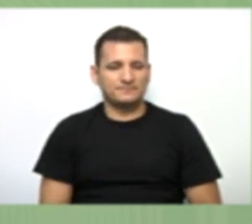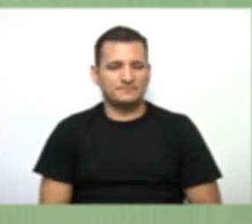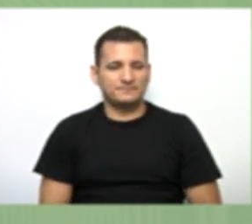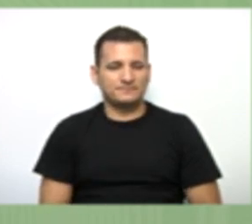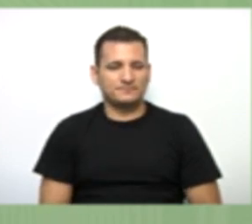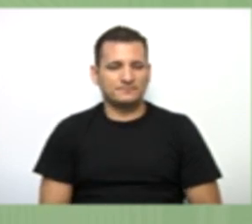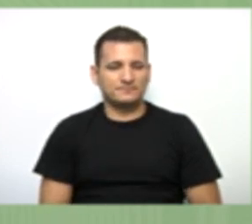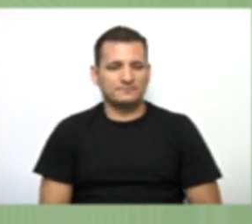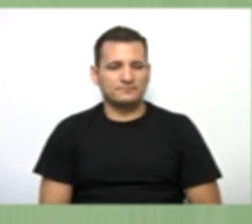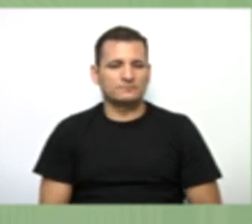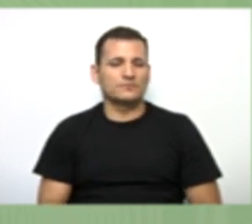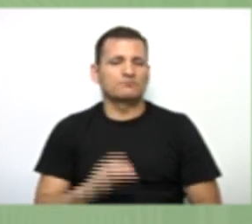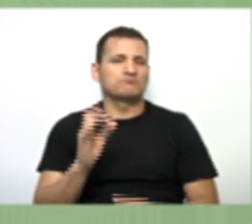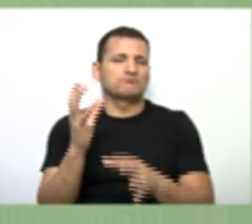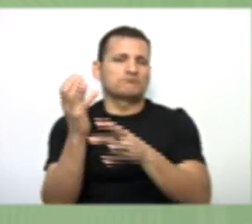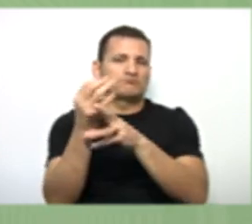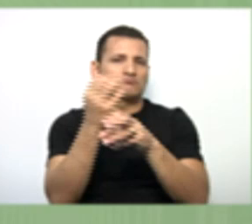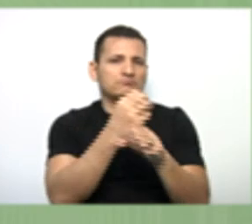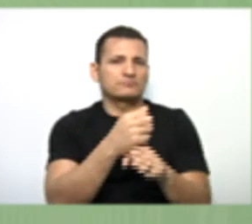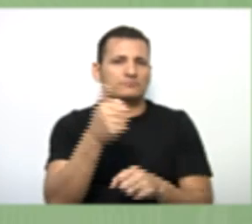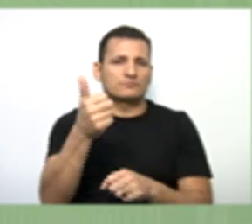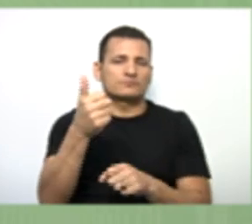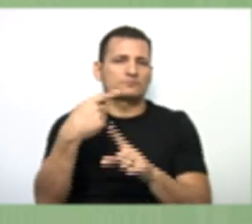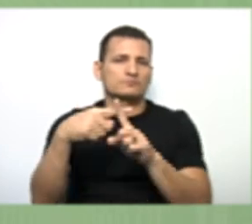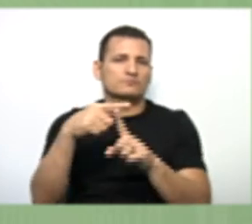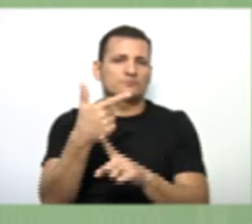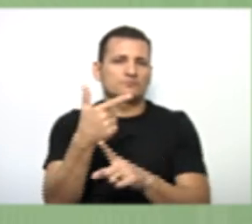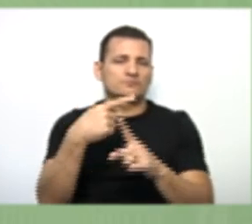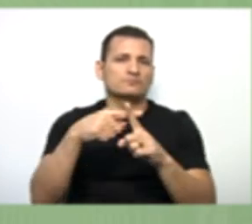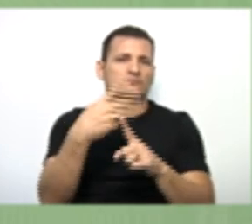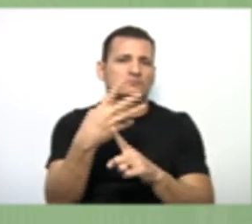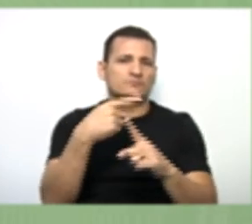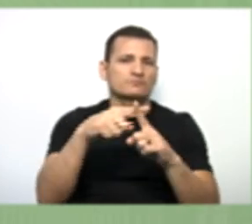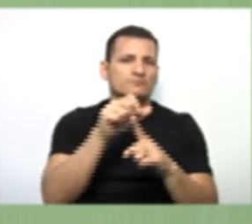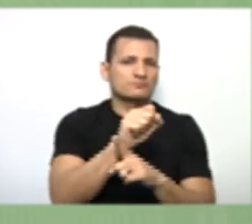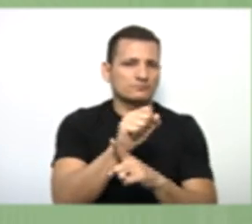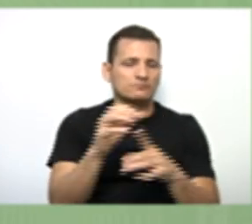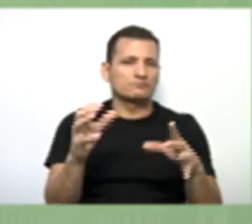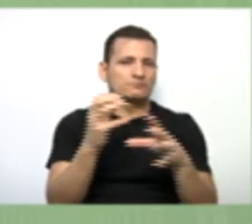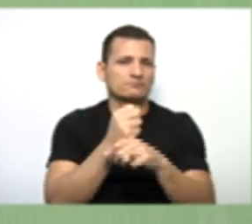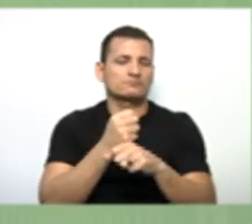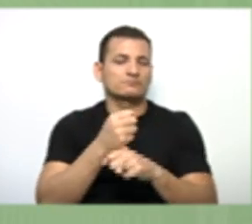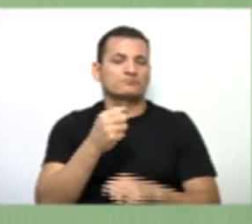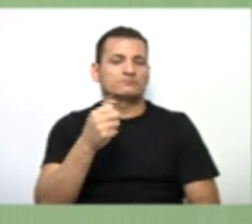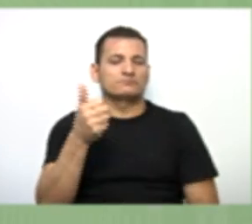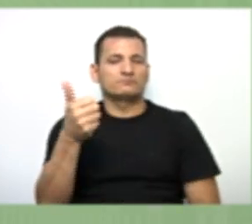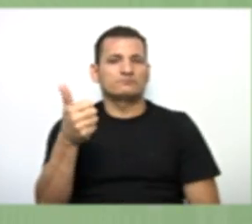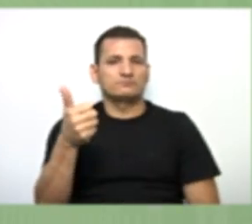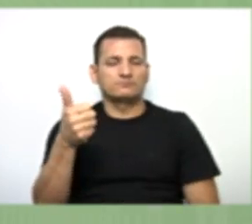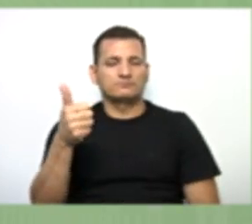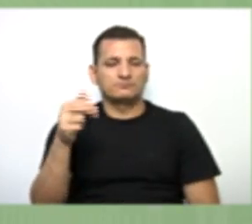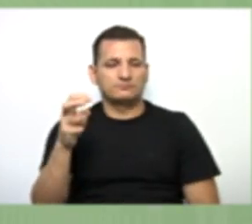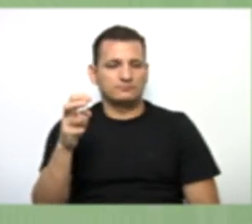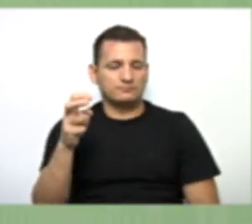1 mais 2 mais 4 mais 8 dá 12, 14 dá 15.